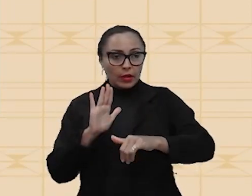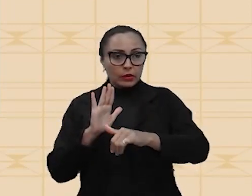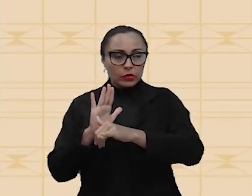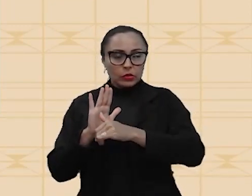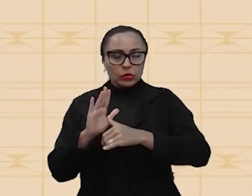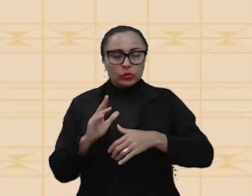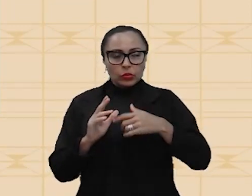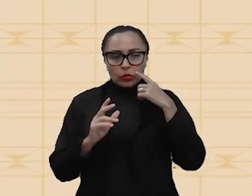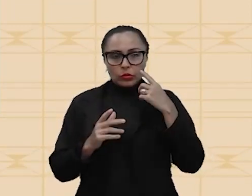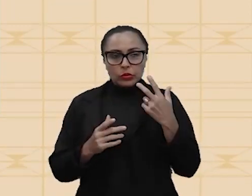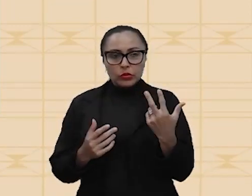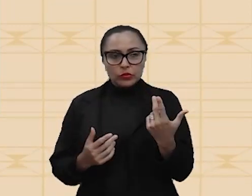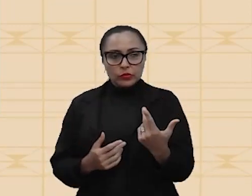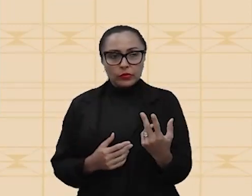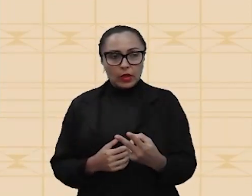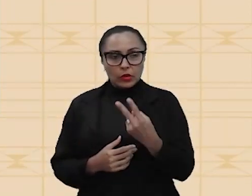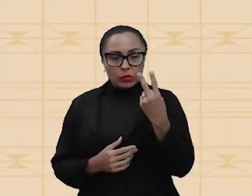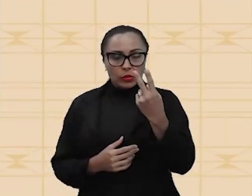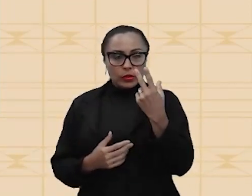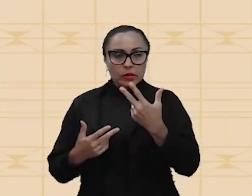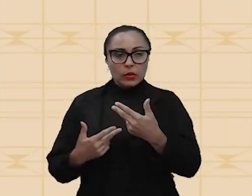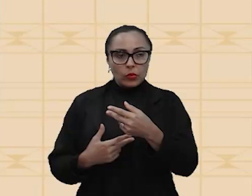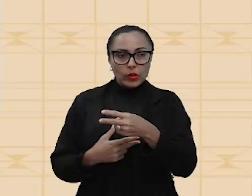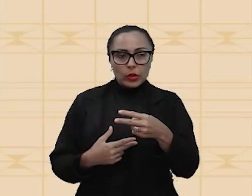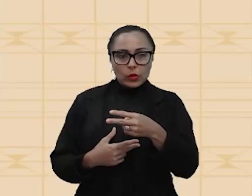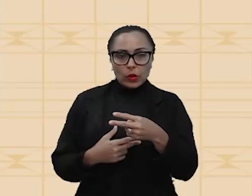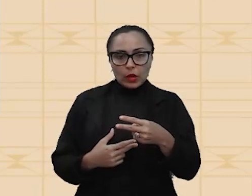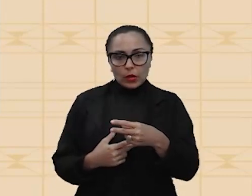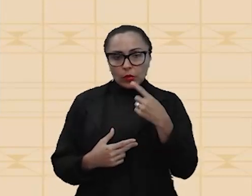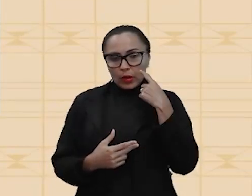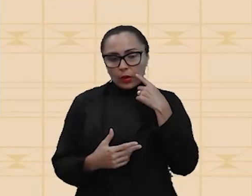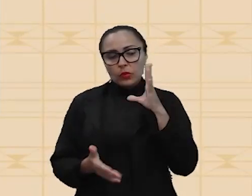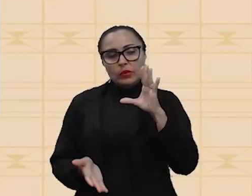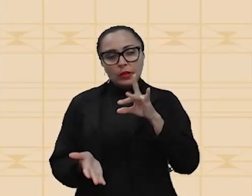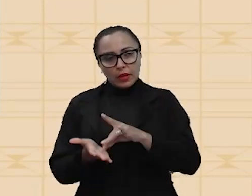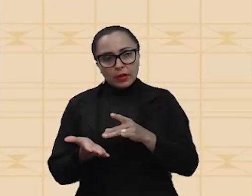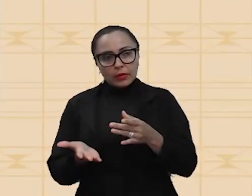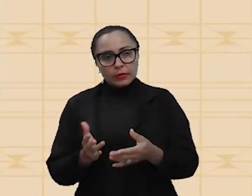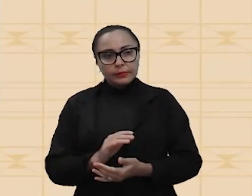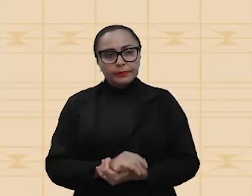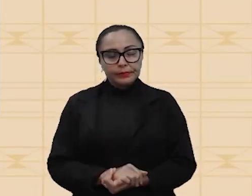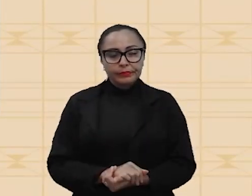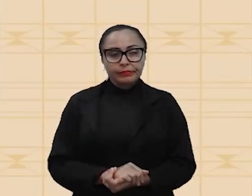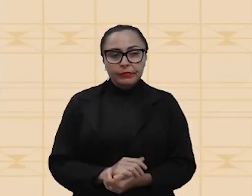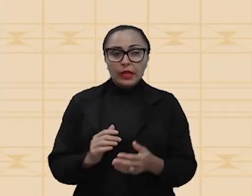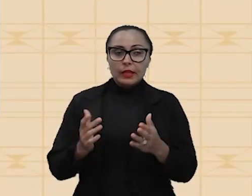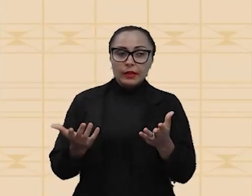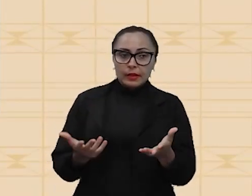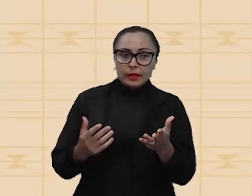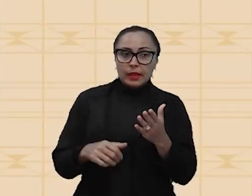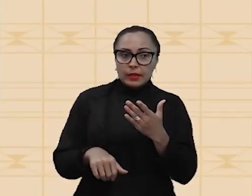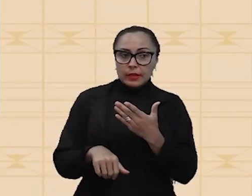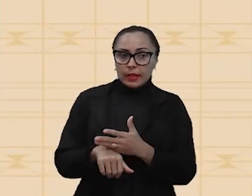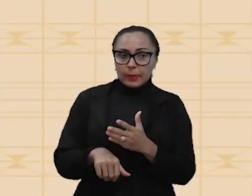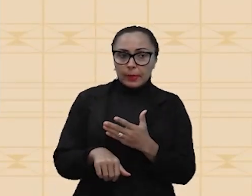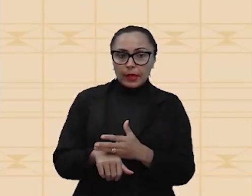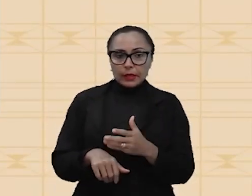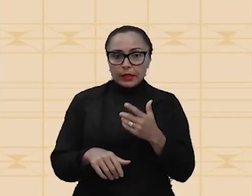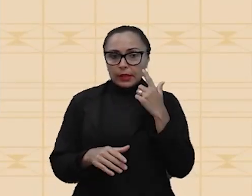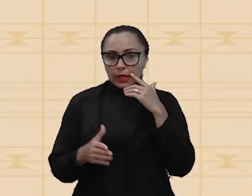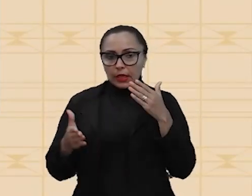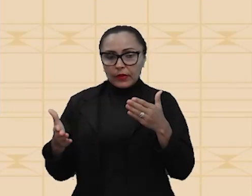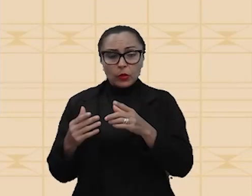porque, lembre-se, ideal é sonho, toda energia é utilizada. Na prática, essa DDP ela vai ter uma redução